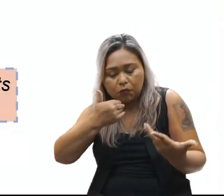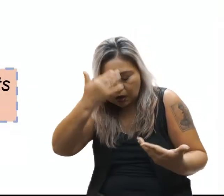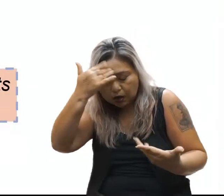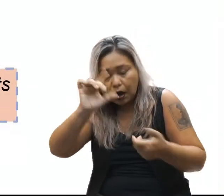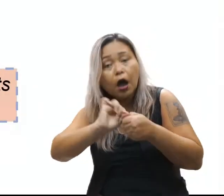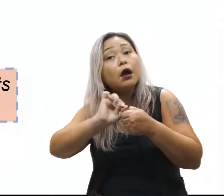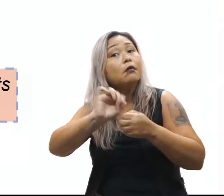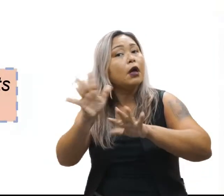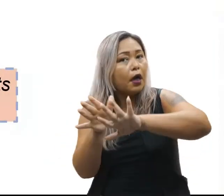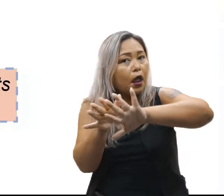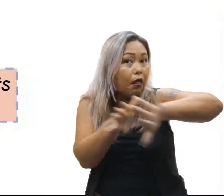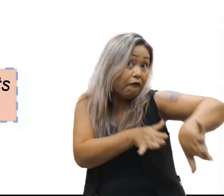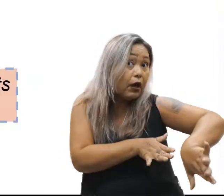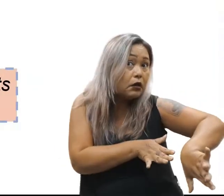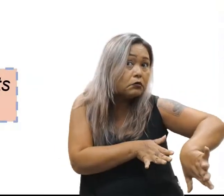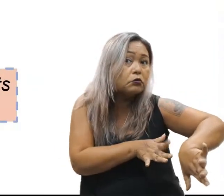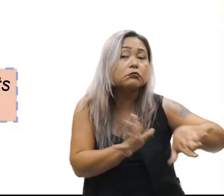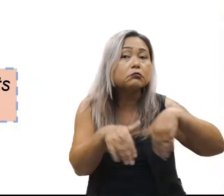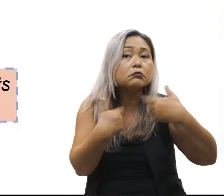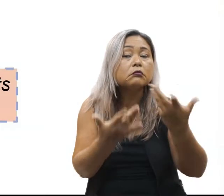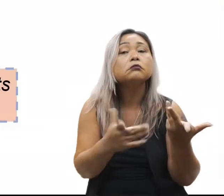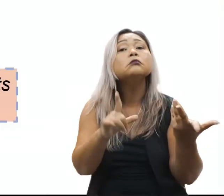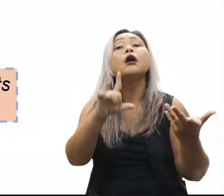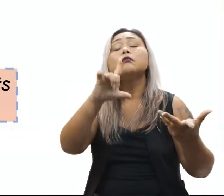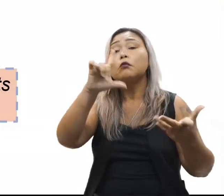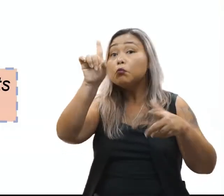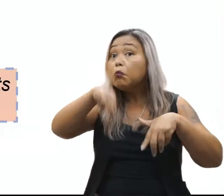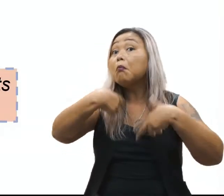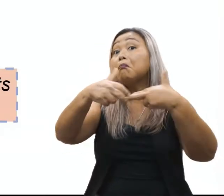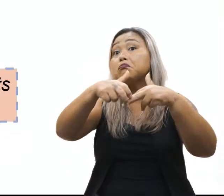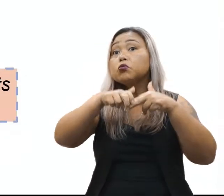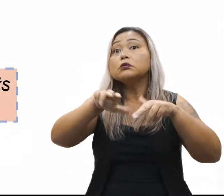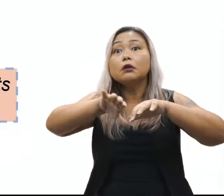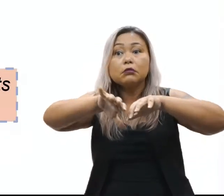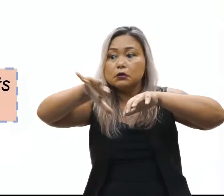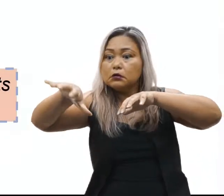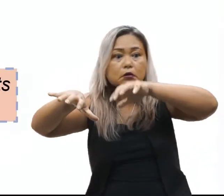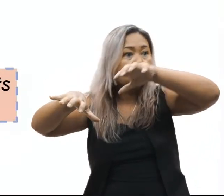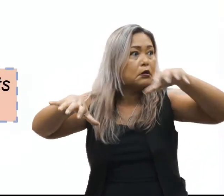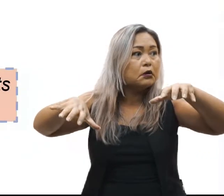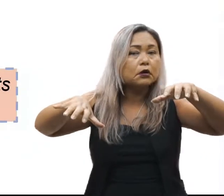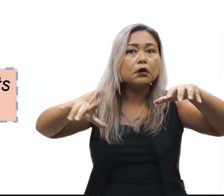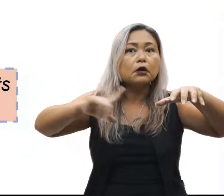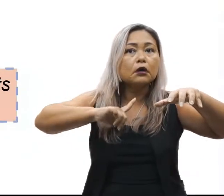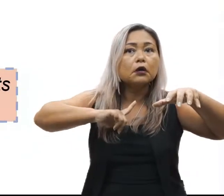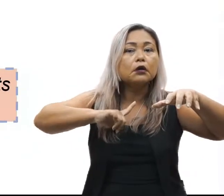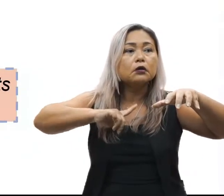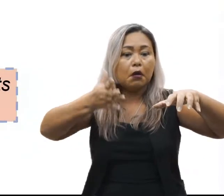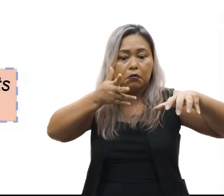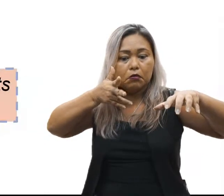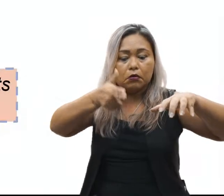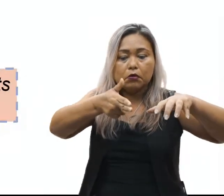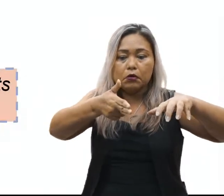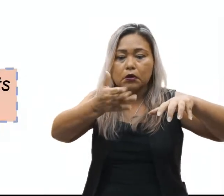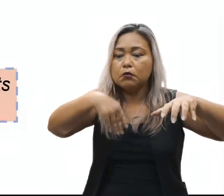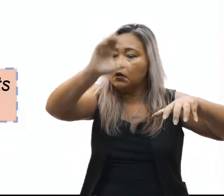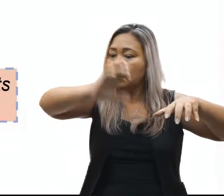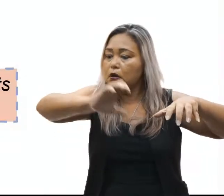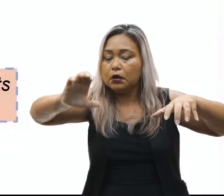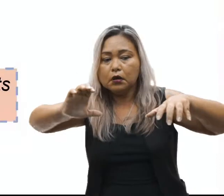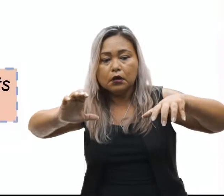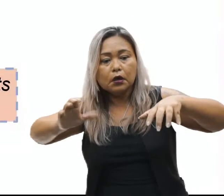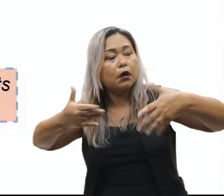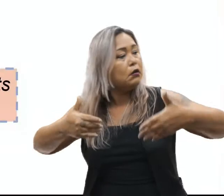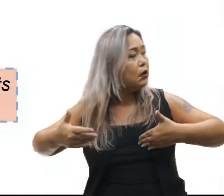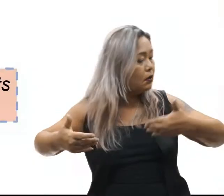os árabes. Por isso, a gente tem uma divisão muito grande, uma cisão, né, entre o cristianismo e o